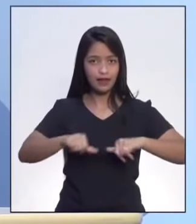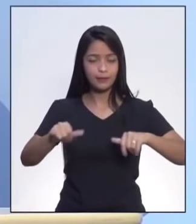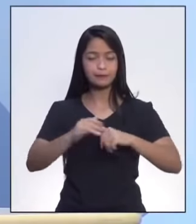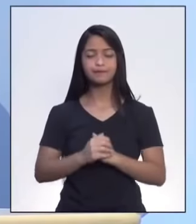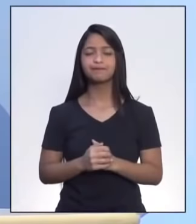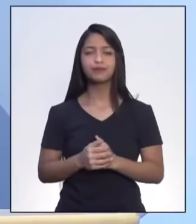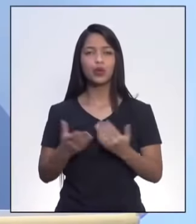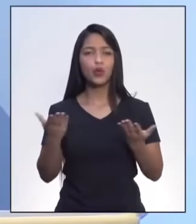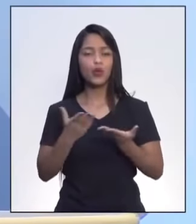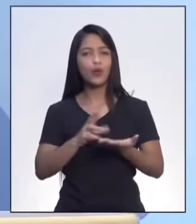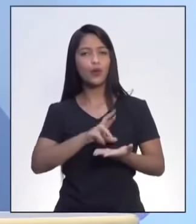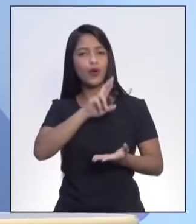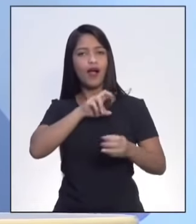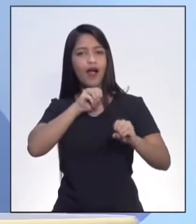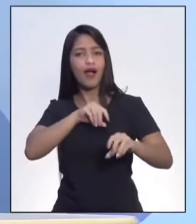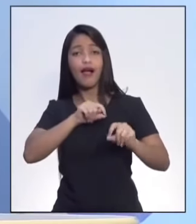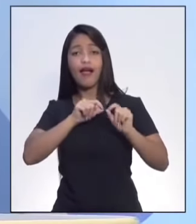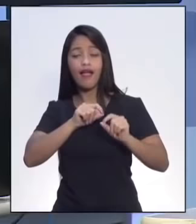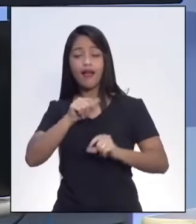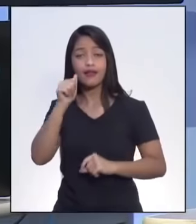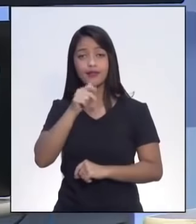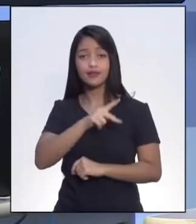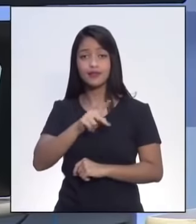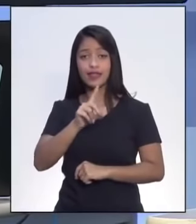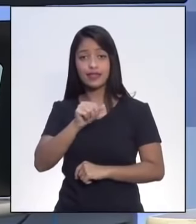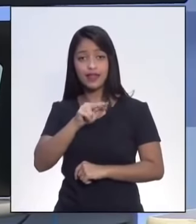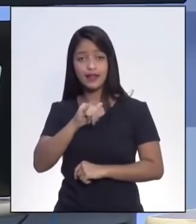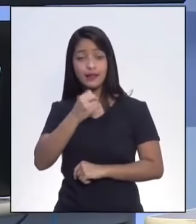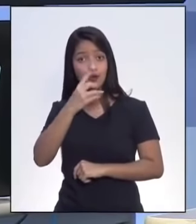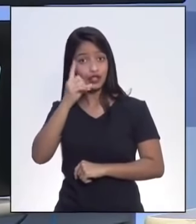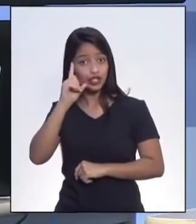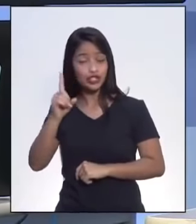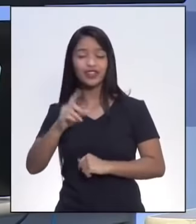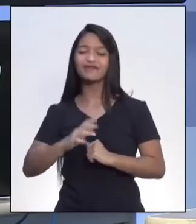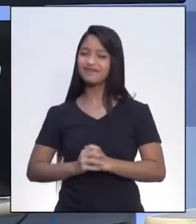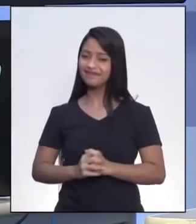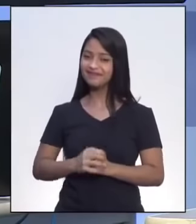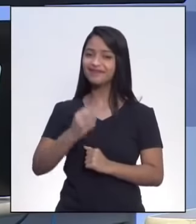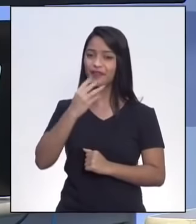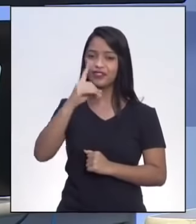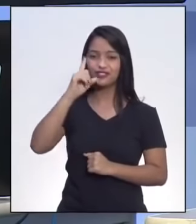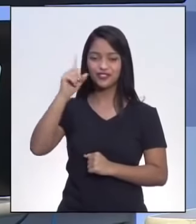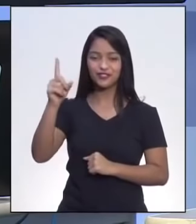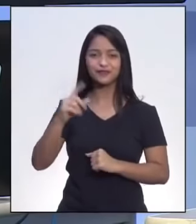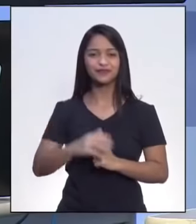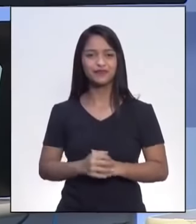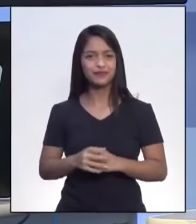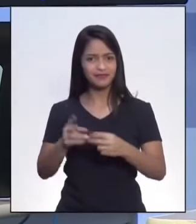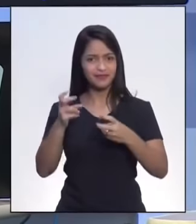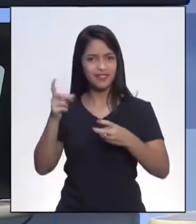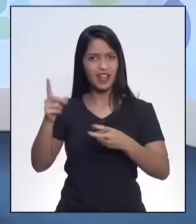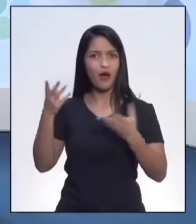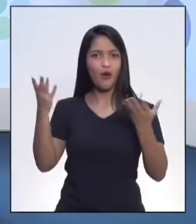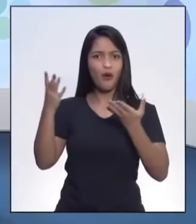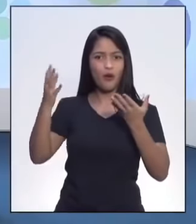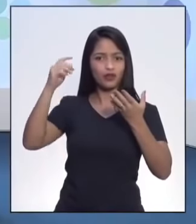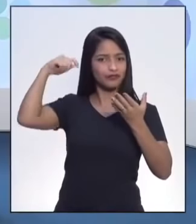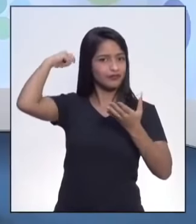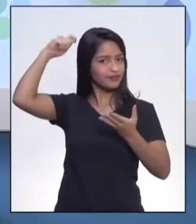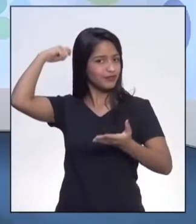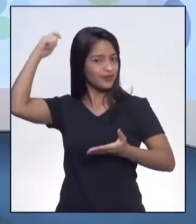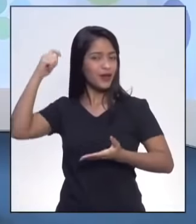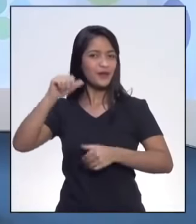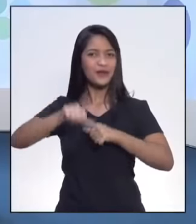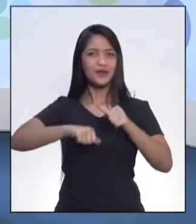é a professora Dani. Bom dia, Dani. Bom dia, Déia. Tudo bem com você? Tudo bom? Vocês repararam que a Andréia mudou o penteado hoje, né? Ai, pelo amor de